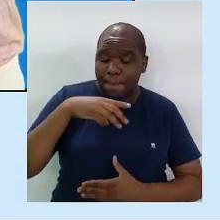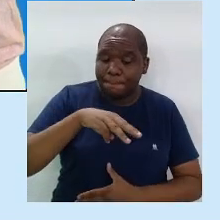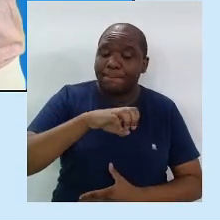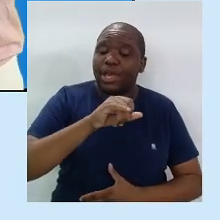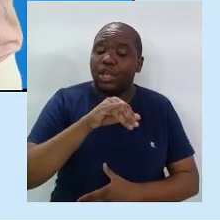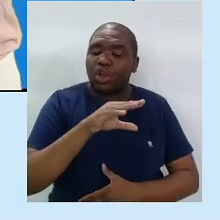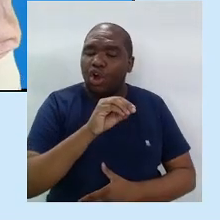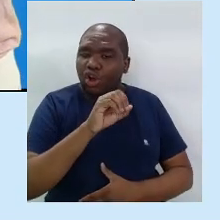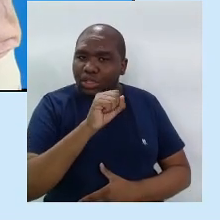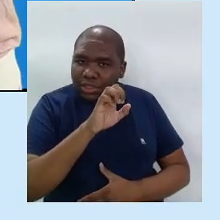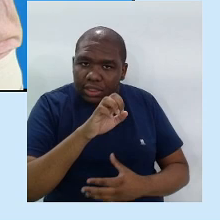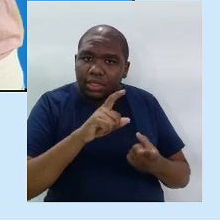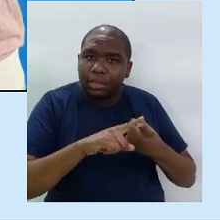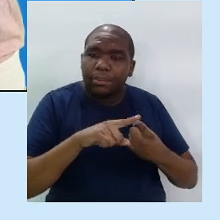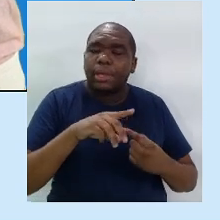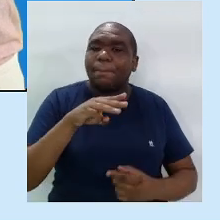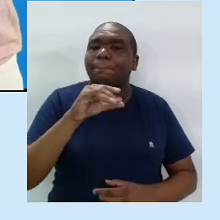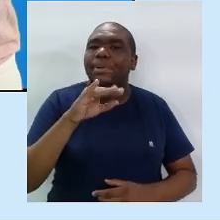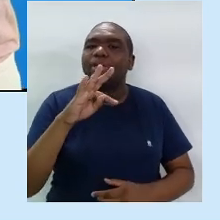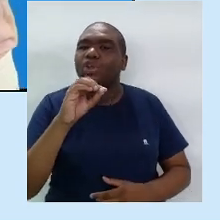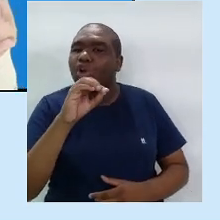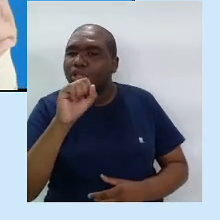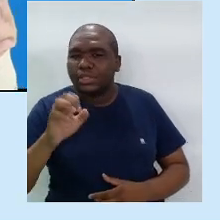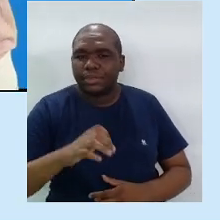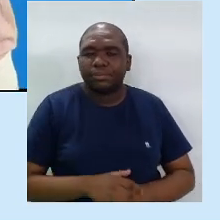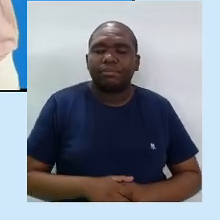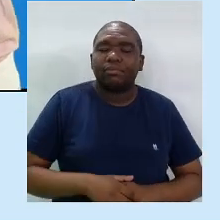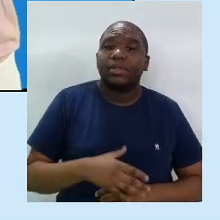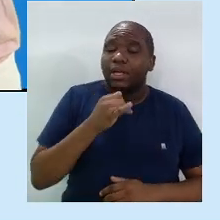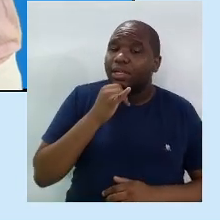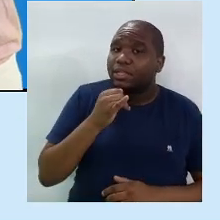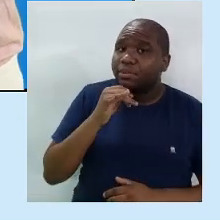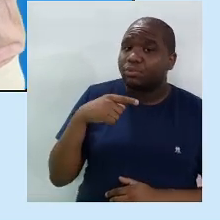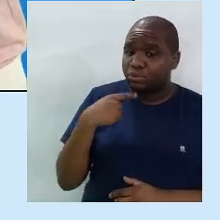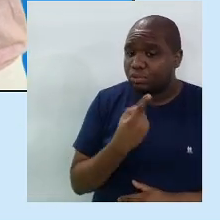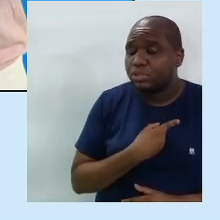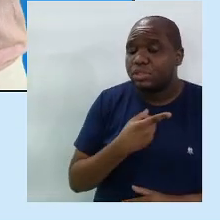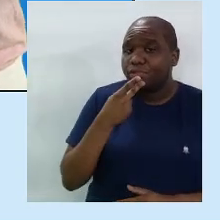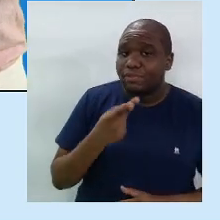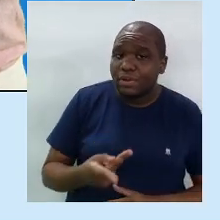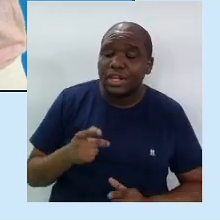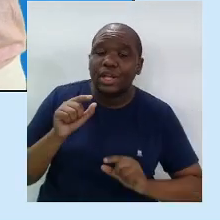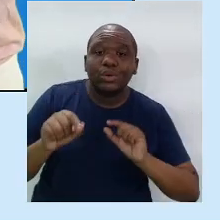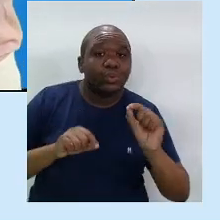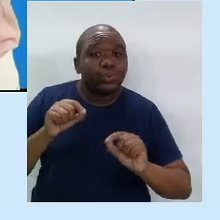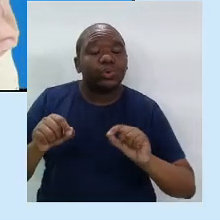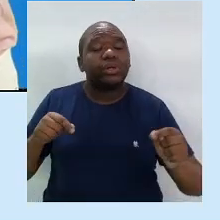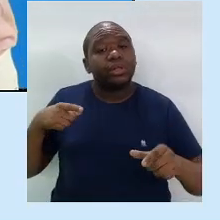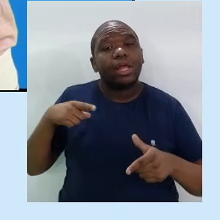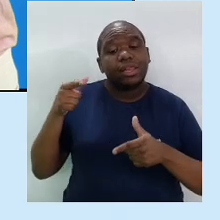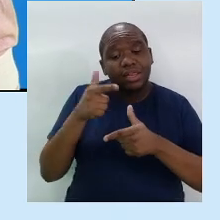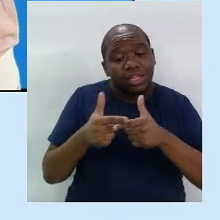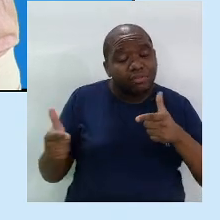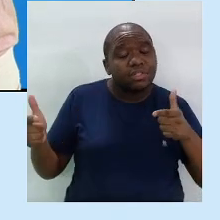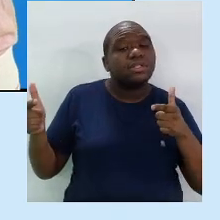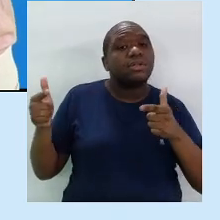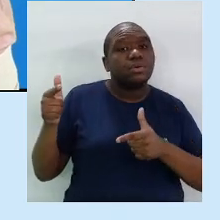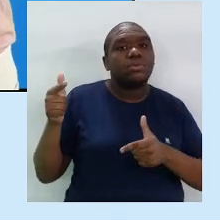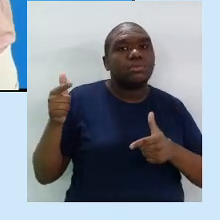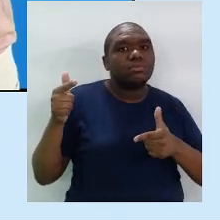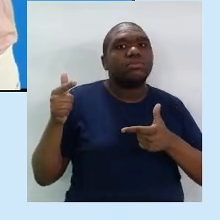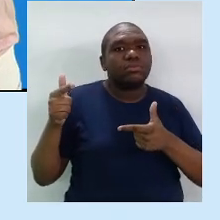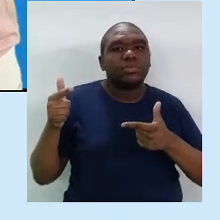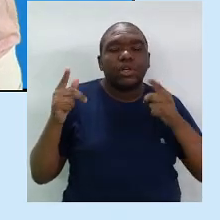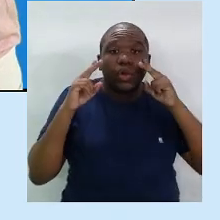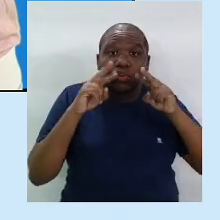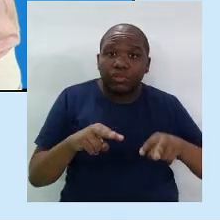e da mitose. Bom, quando se fala de meiose, a gente fala ali da divisão dos cromossomos. Observe primeiro